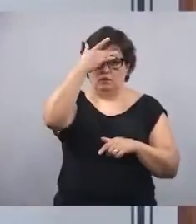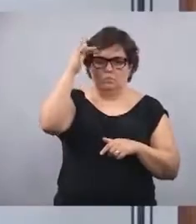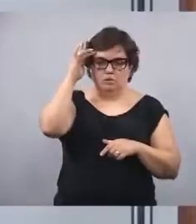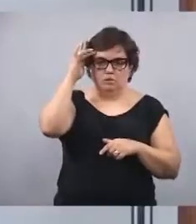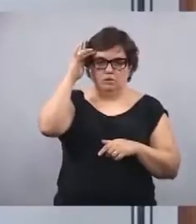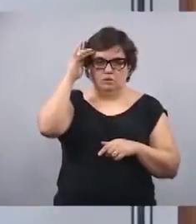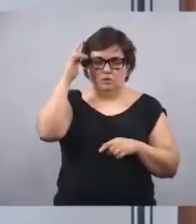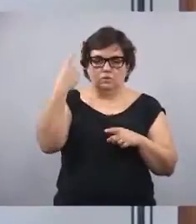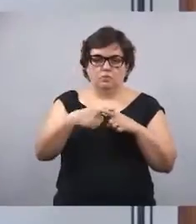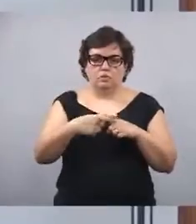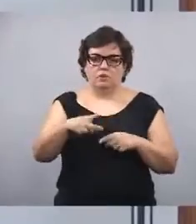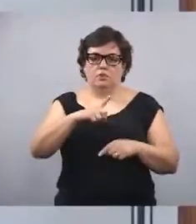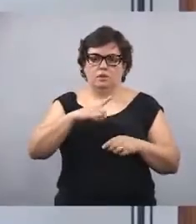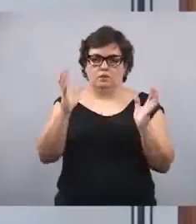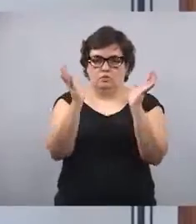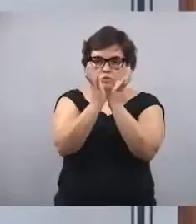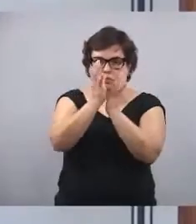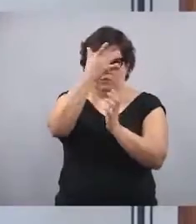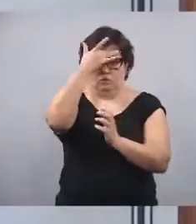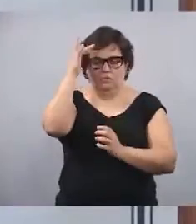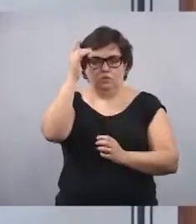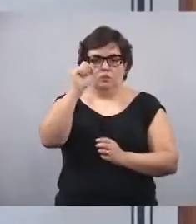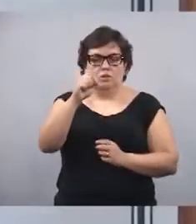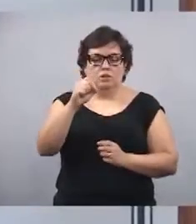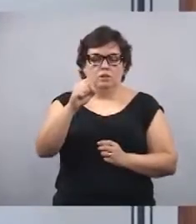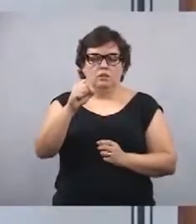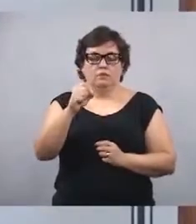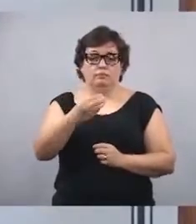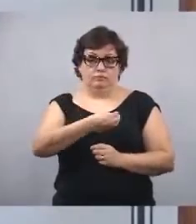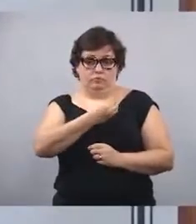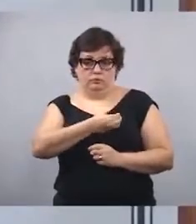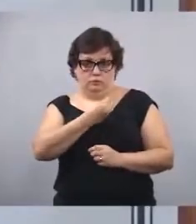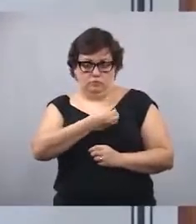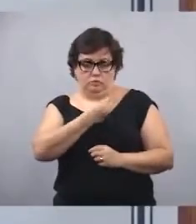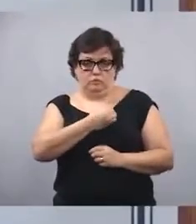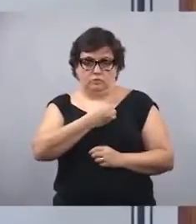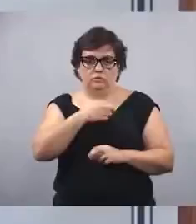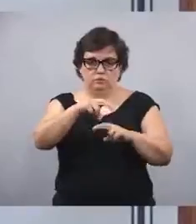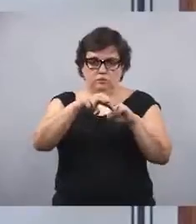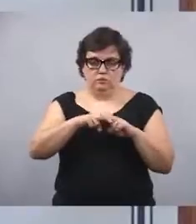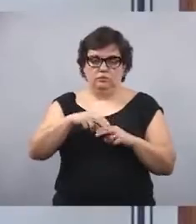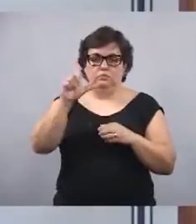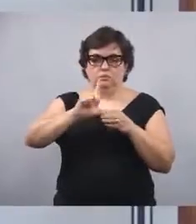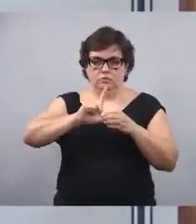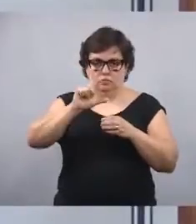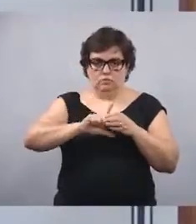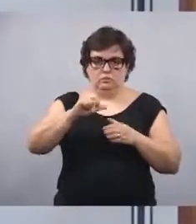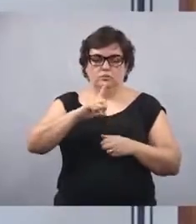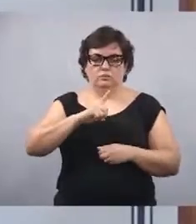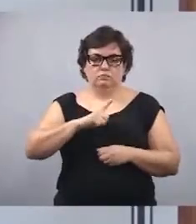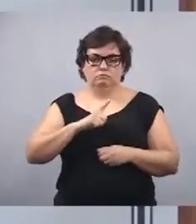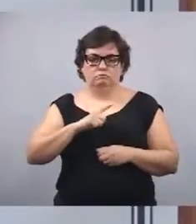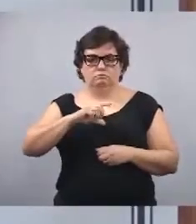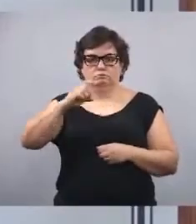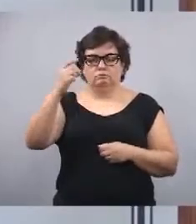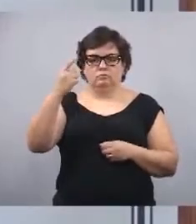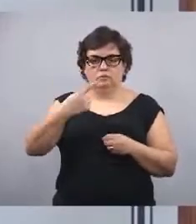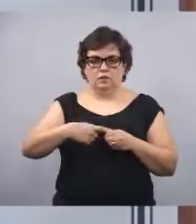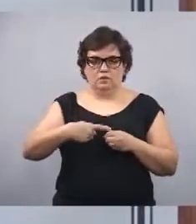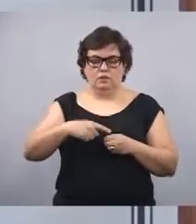cooperativas que sobrevivem disso. Tem cidades que empregam 200, 300, 500 pessoas só com